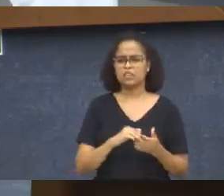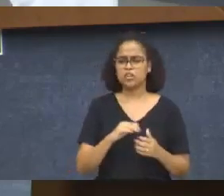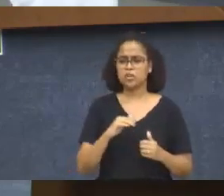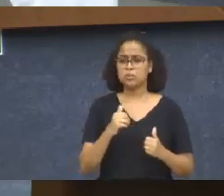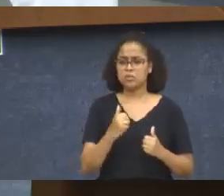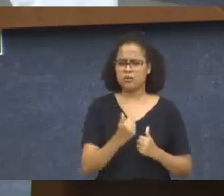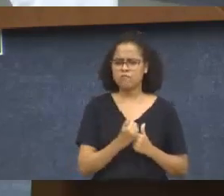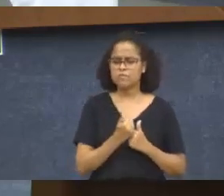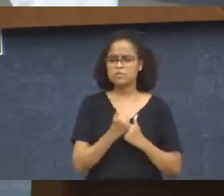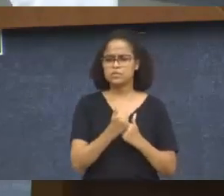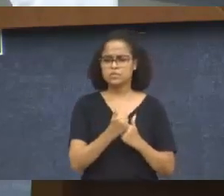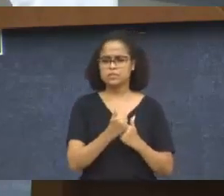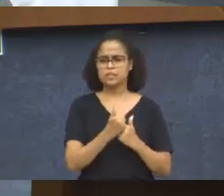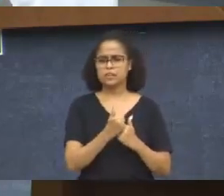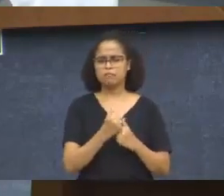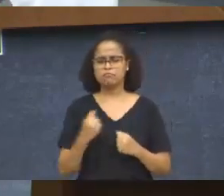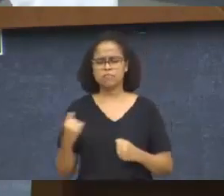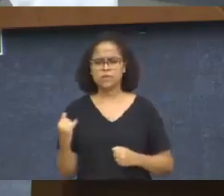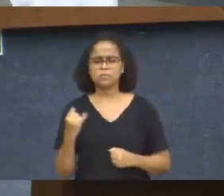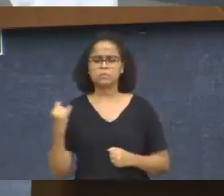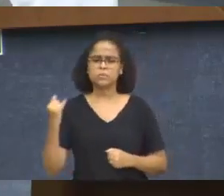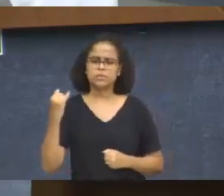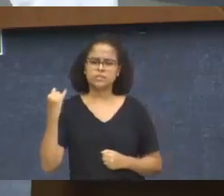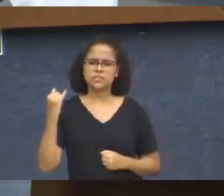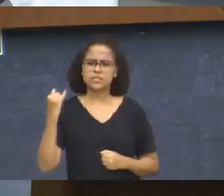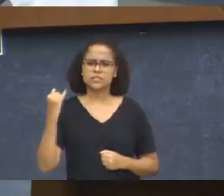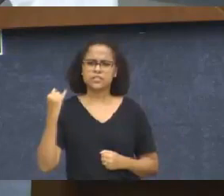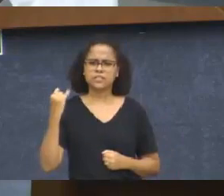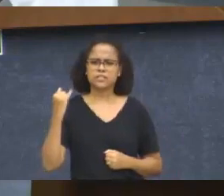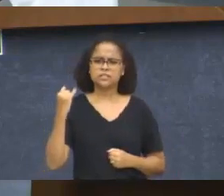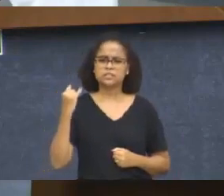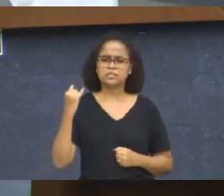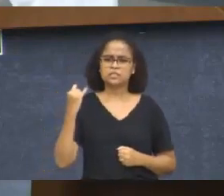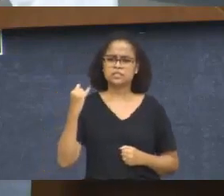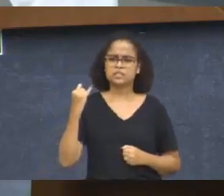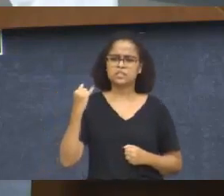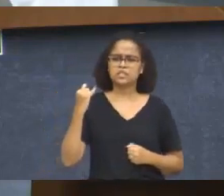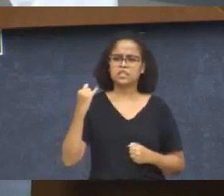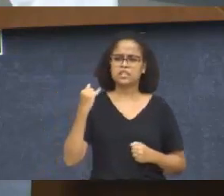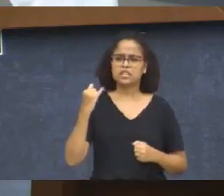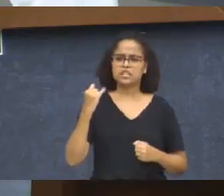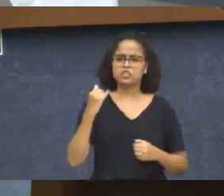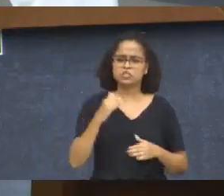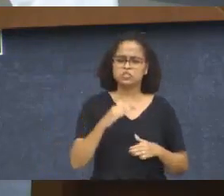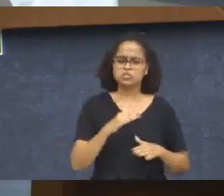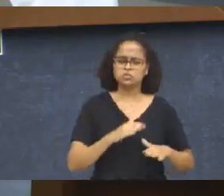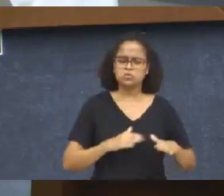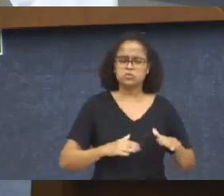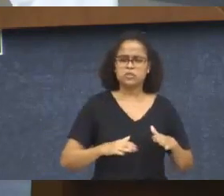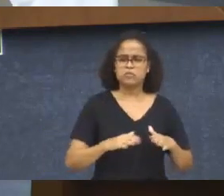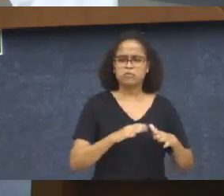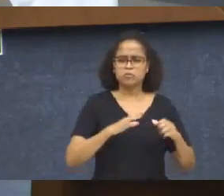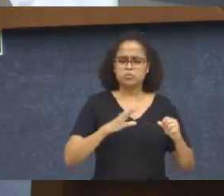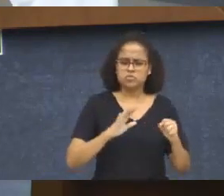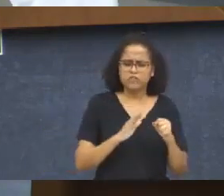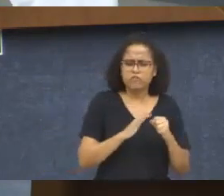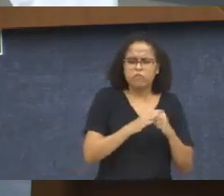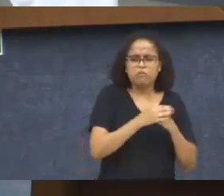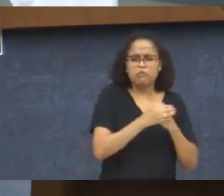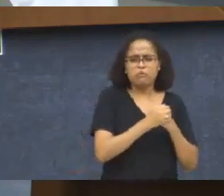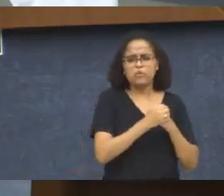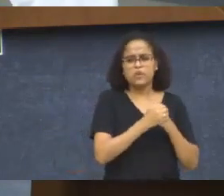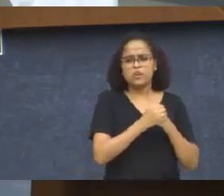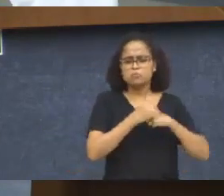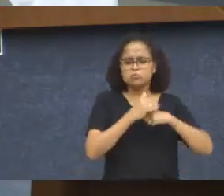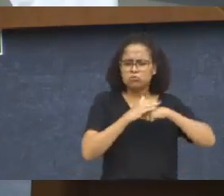falou da importância de nós nos envolvermos cada vez mais com a Pampulha. A Pampulha vive um momento muito especial,